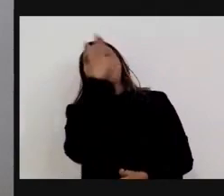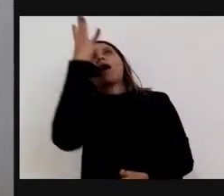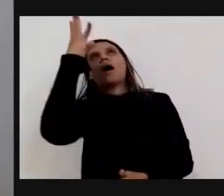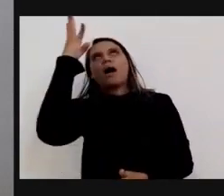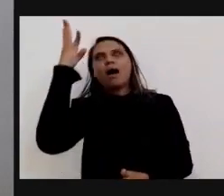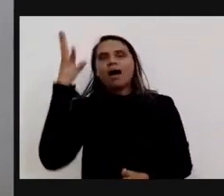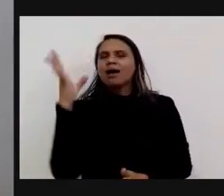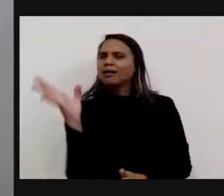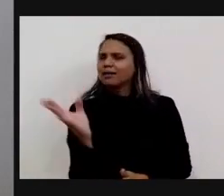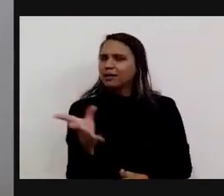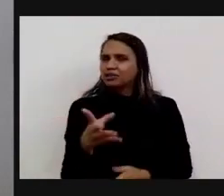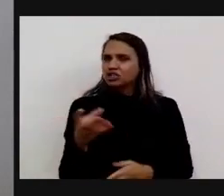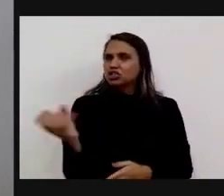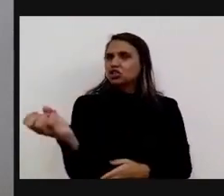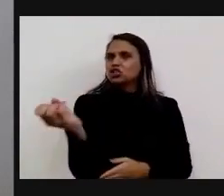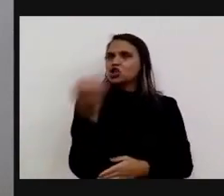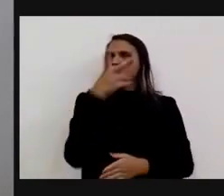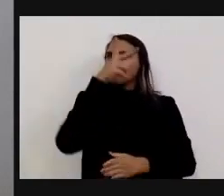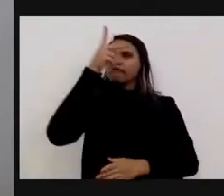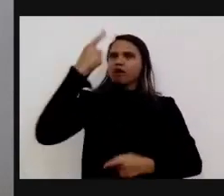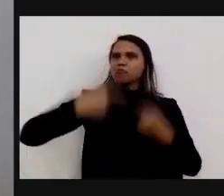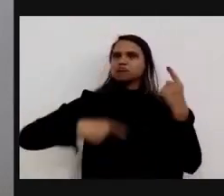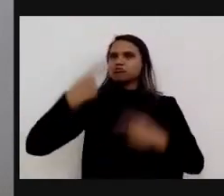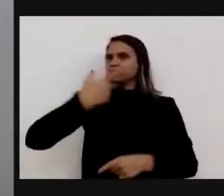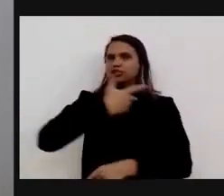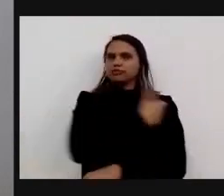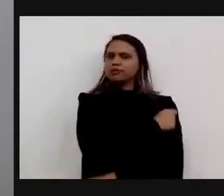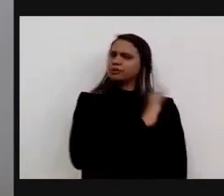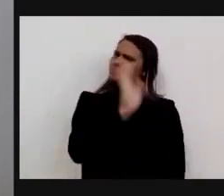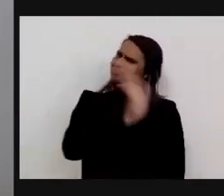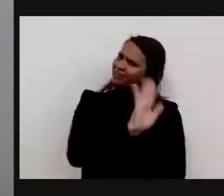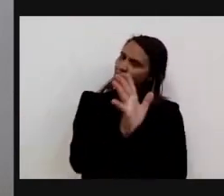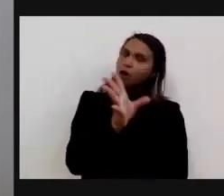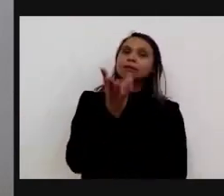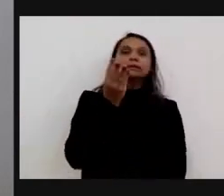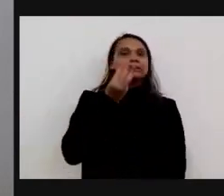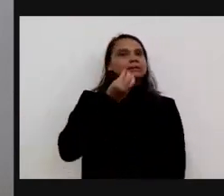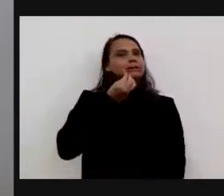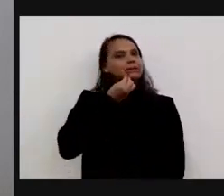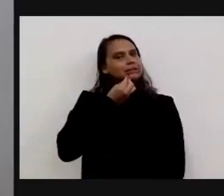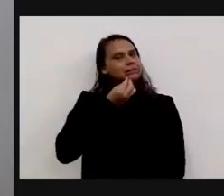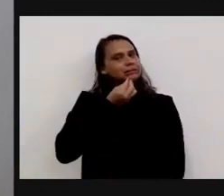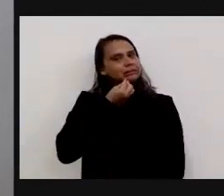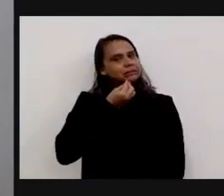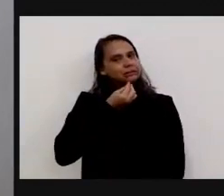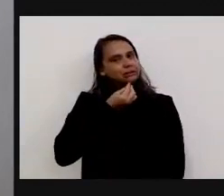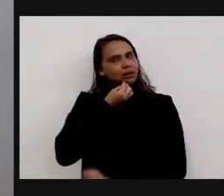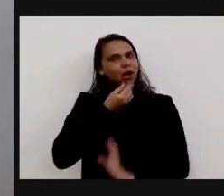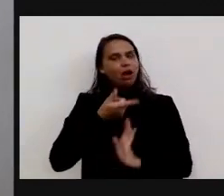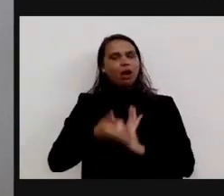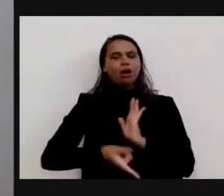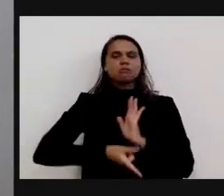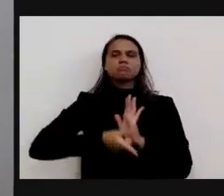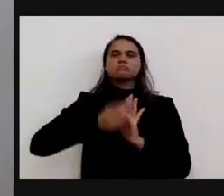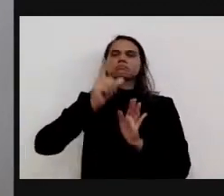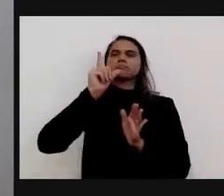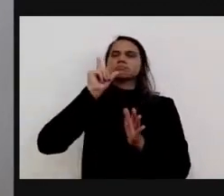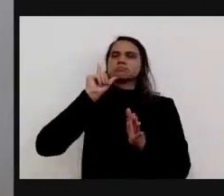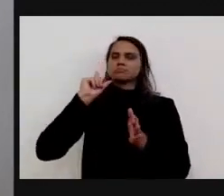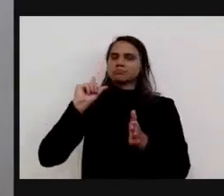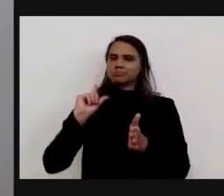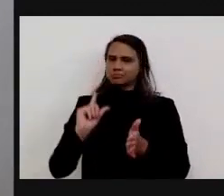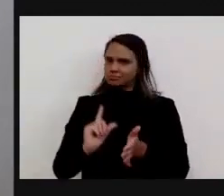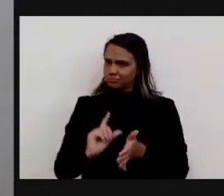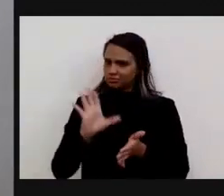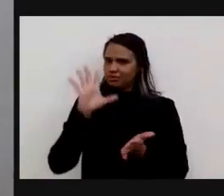política de vacinação do Brasil enorme não vamos testar antes acho que é um pouco razão de ser tanto do laboratório quanto dessa unidade